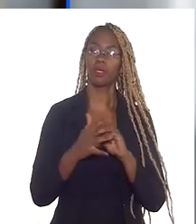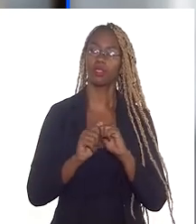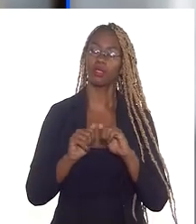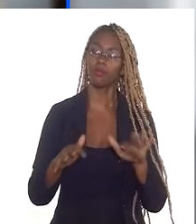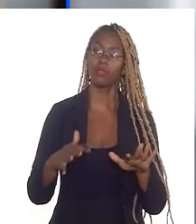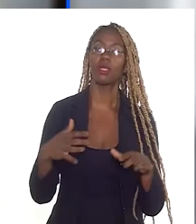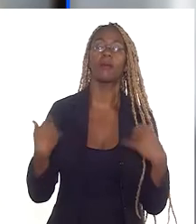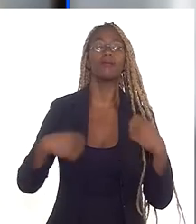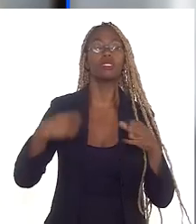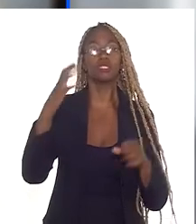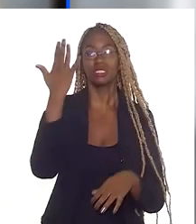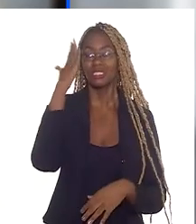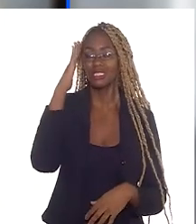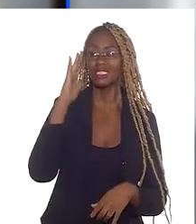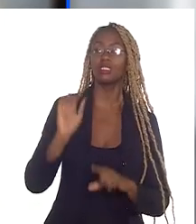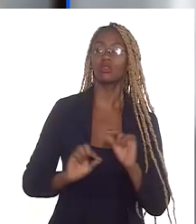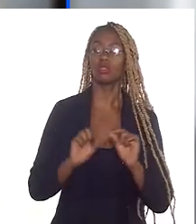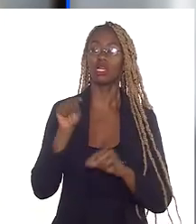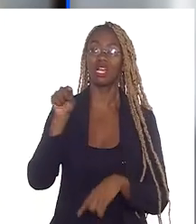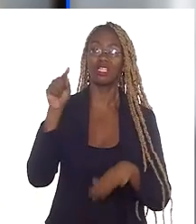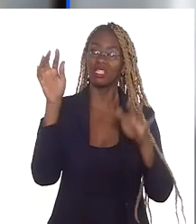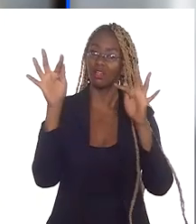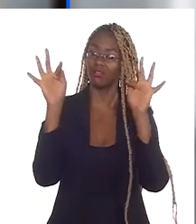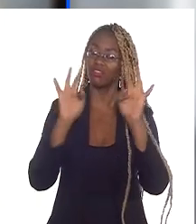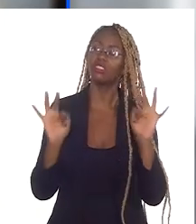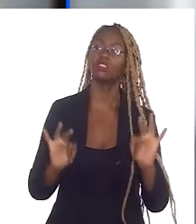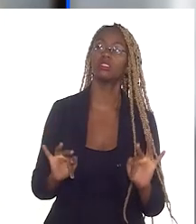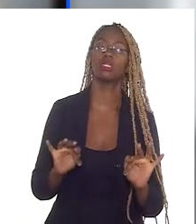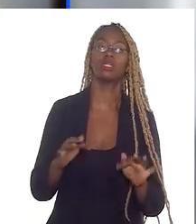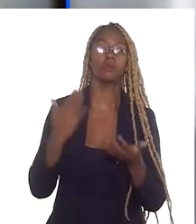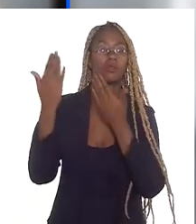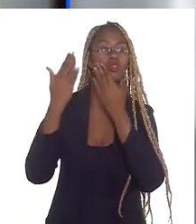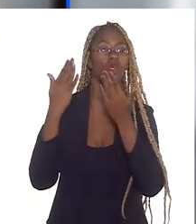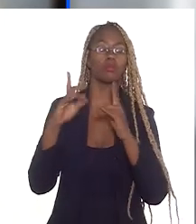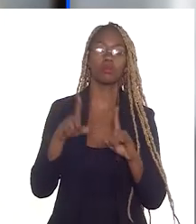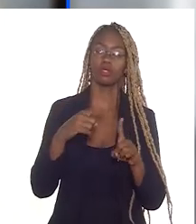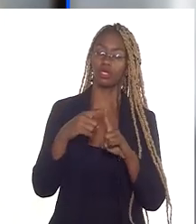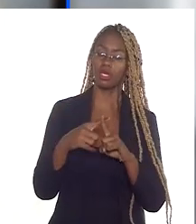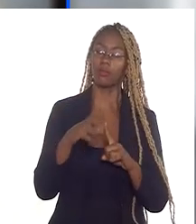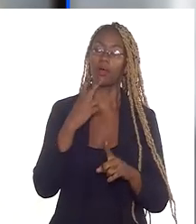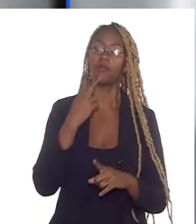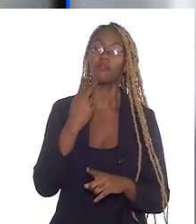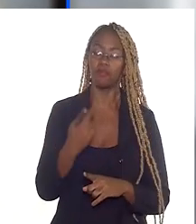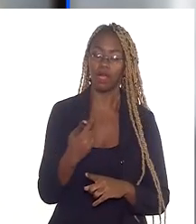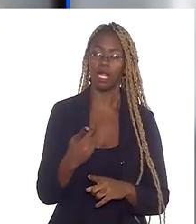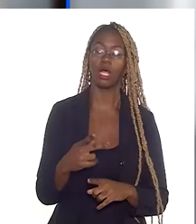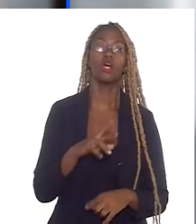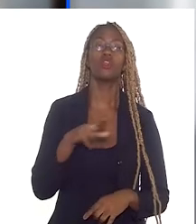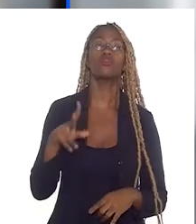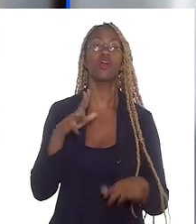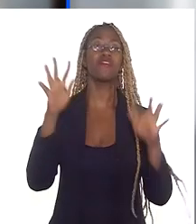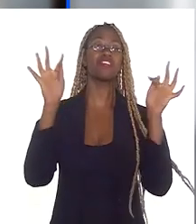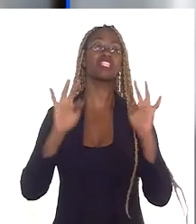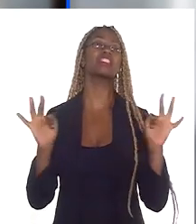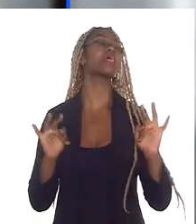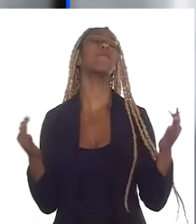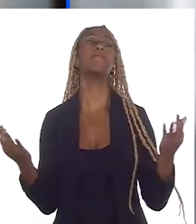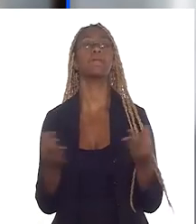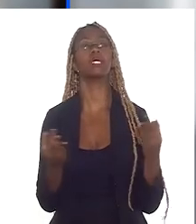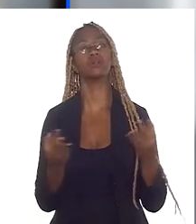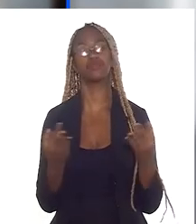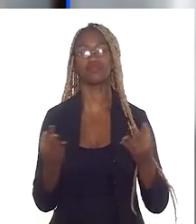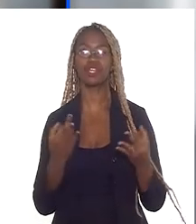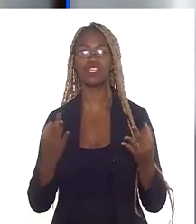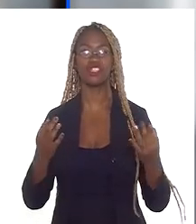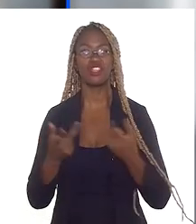também a compreensão de que essa felicidade por meio da qual a psicologia positiva vai tratar não é a felicidade